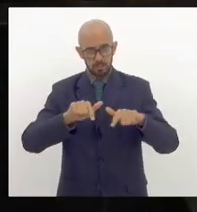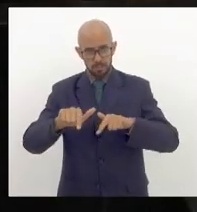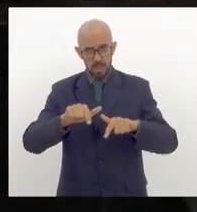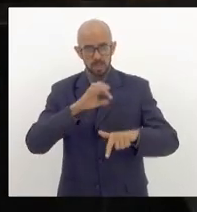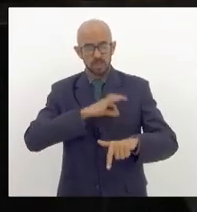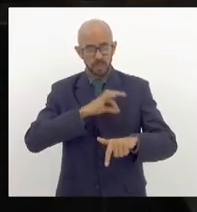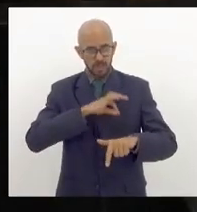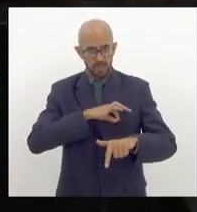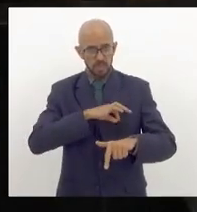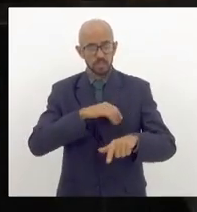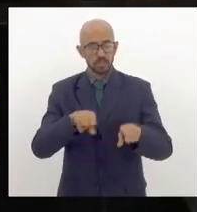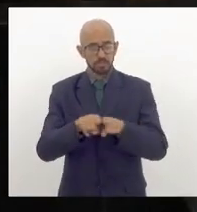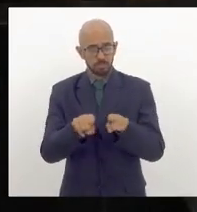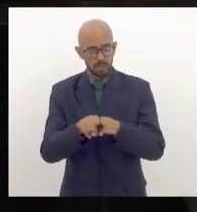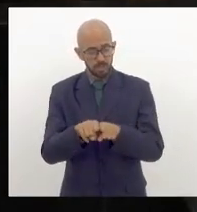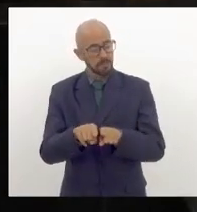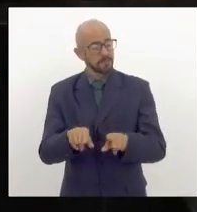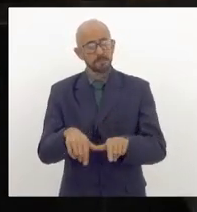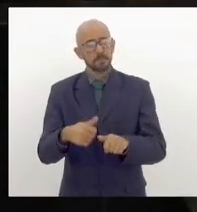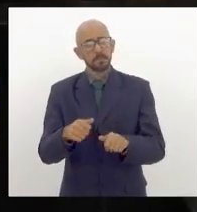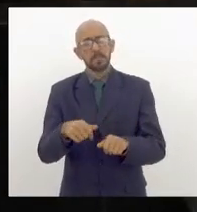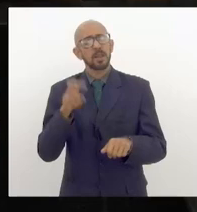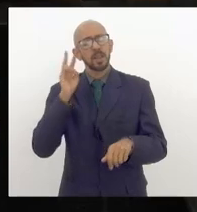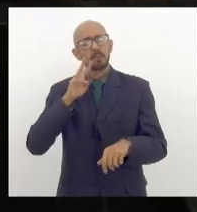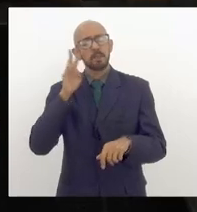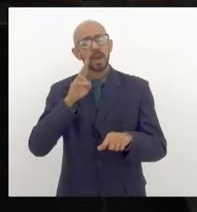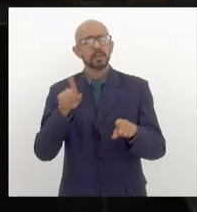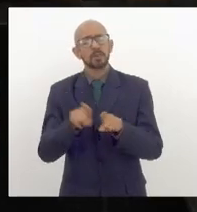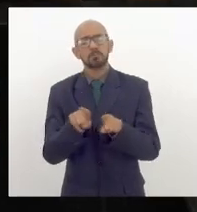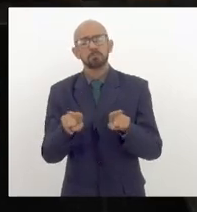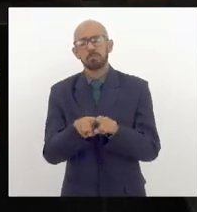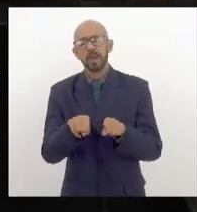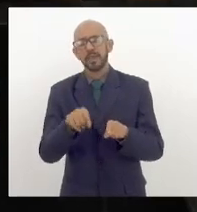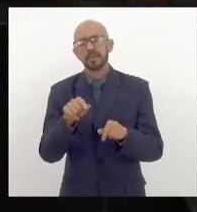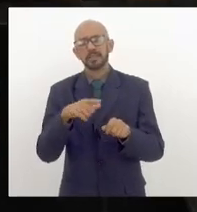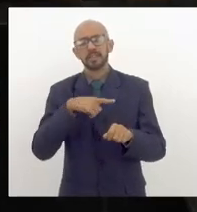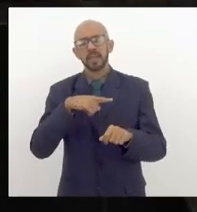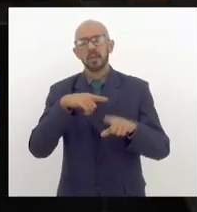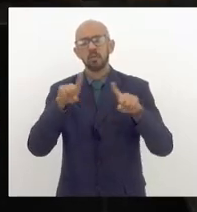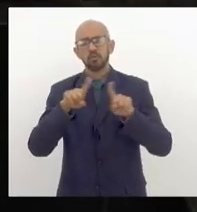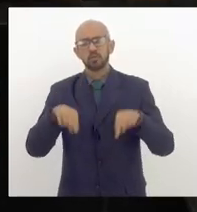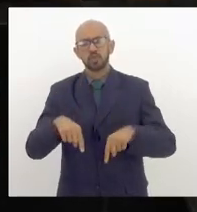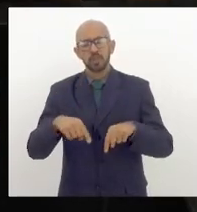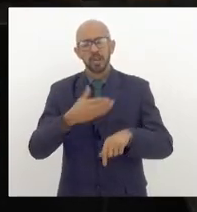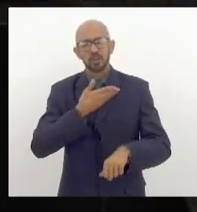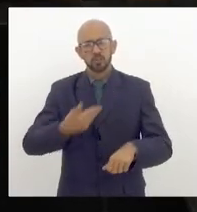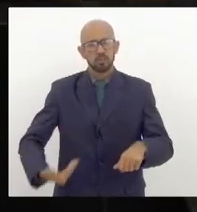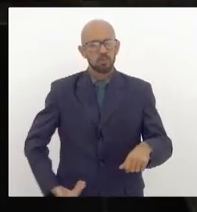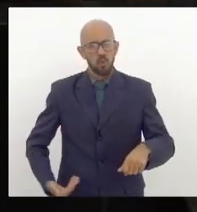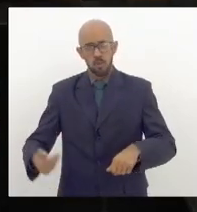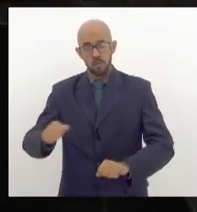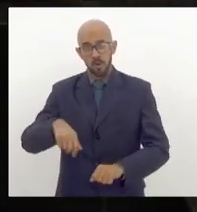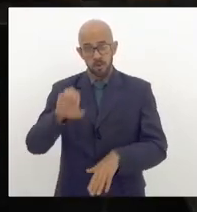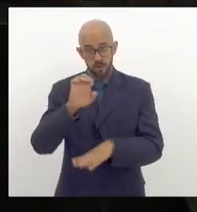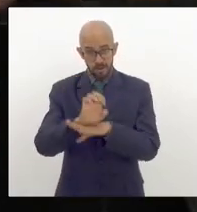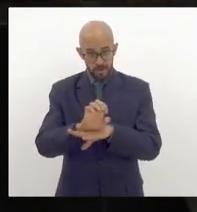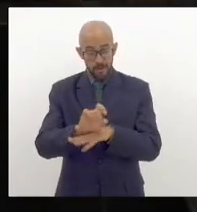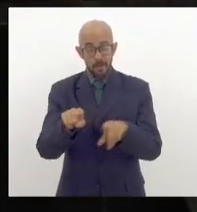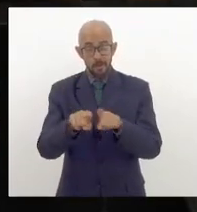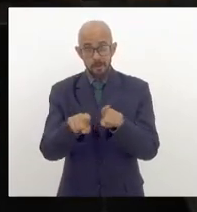mais ao mesmo tempo lembrar que isso envolve também servidores públicos estaduais e municipais